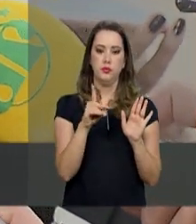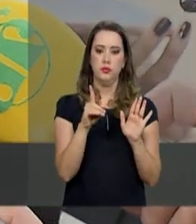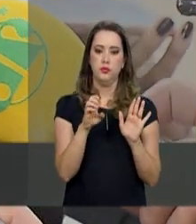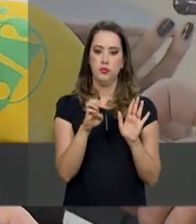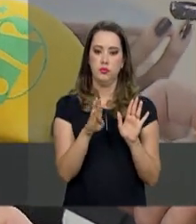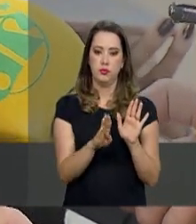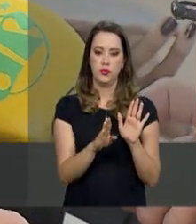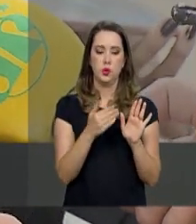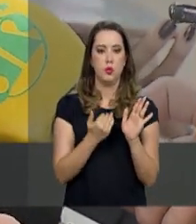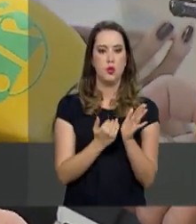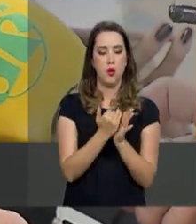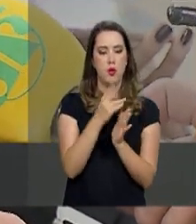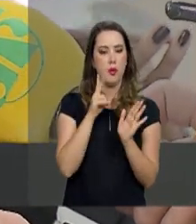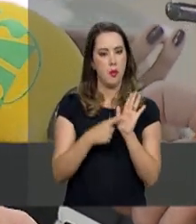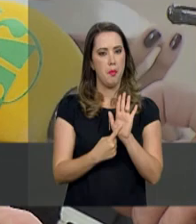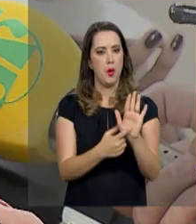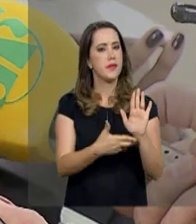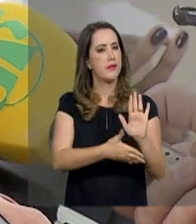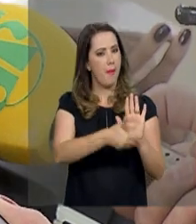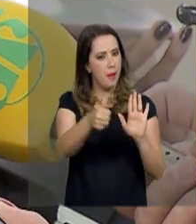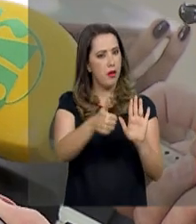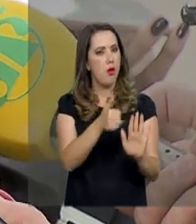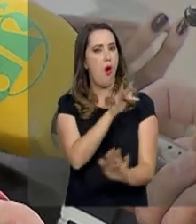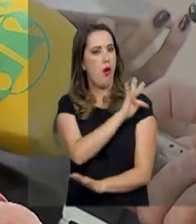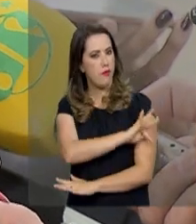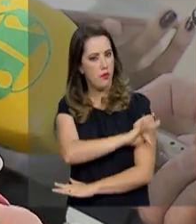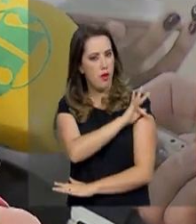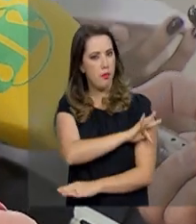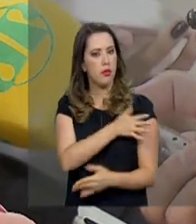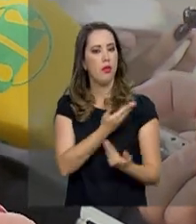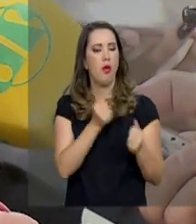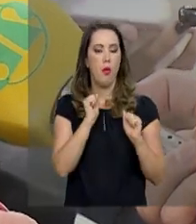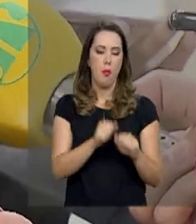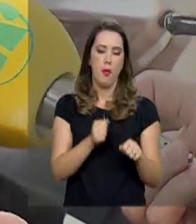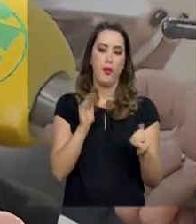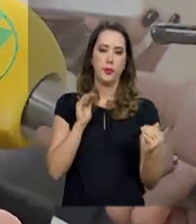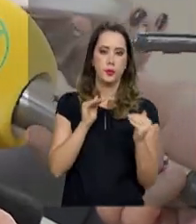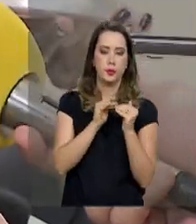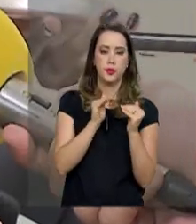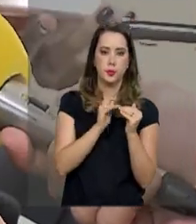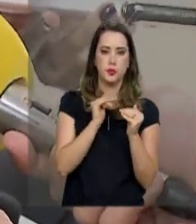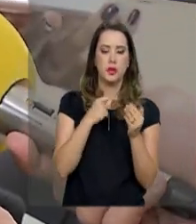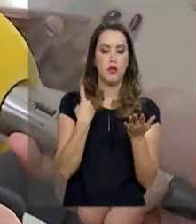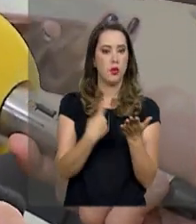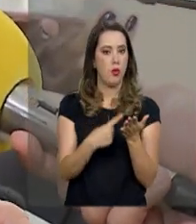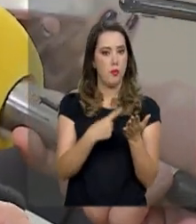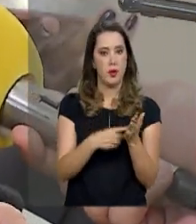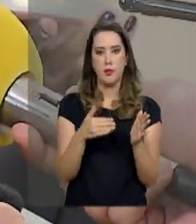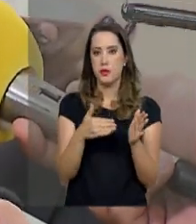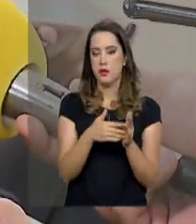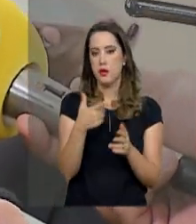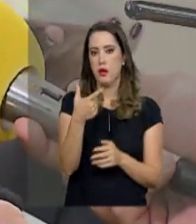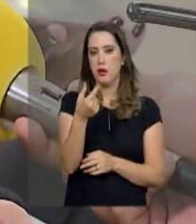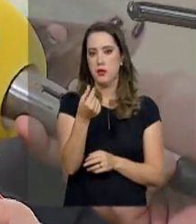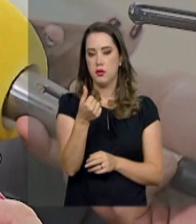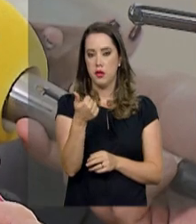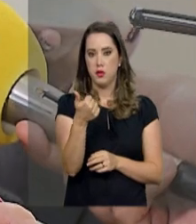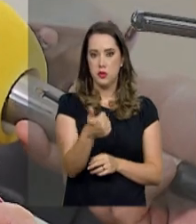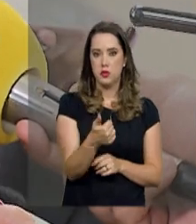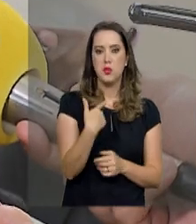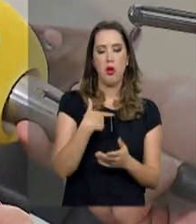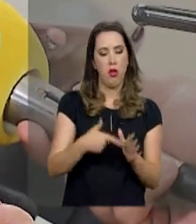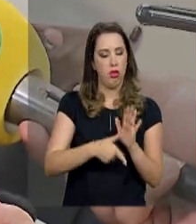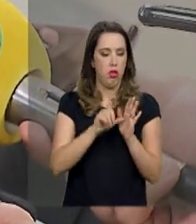crescimento nos anos iniciais. O Brasil deverá cumprir, inclusive, as metas estabelecidas até 2021, podendo até